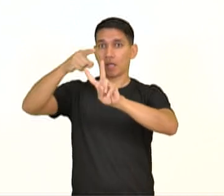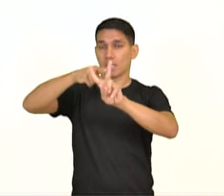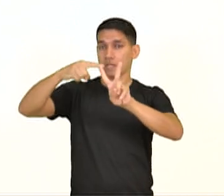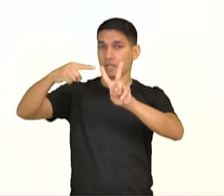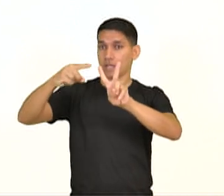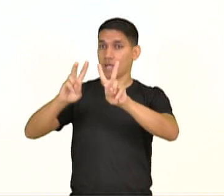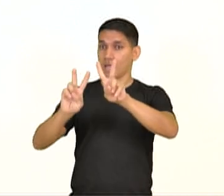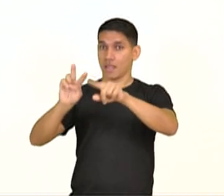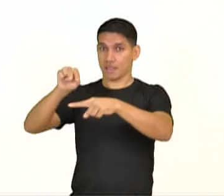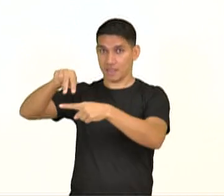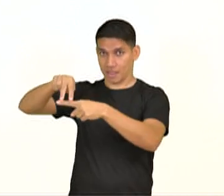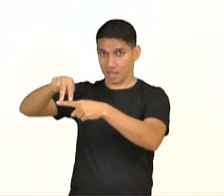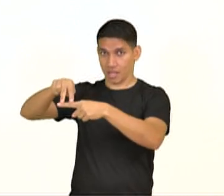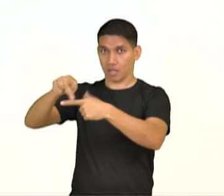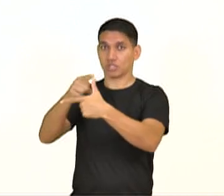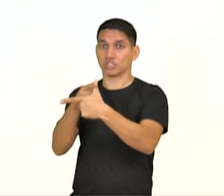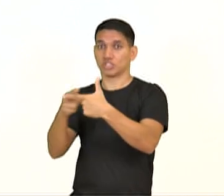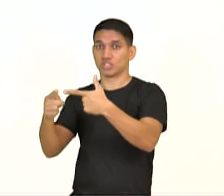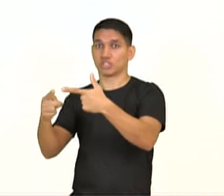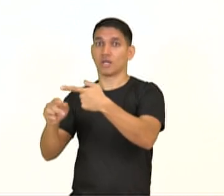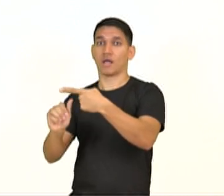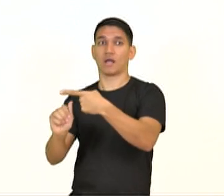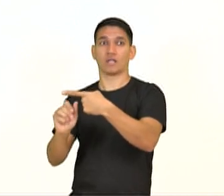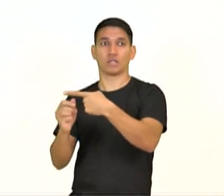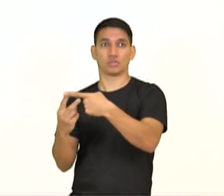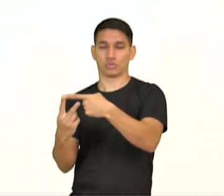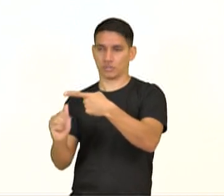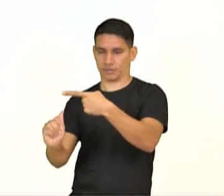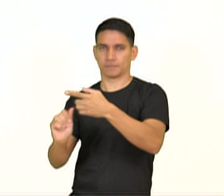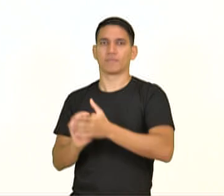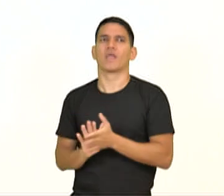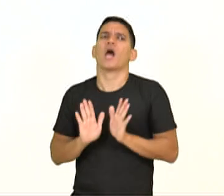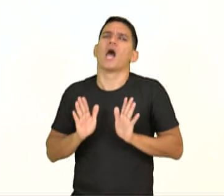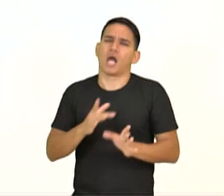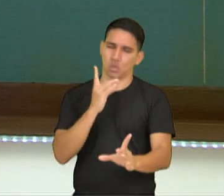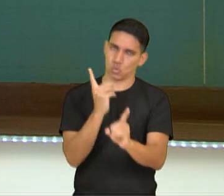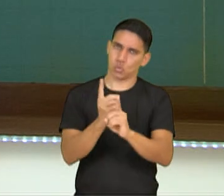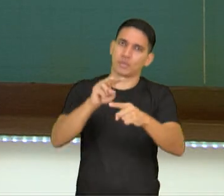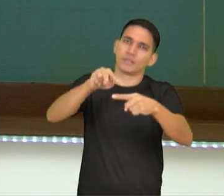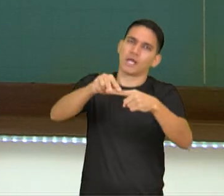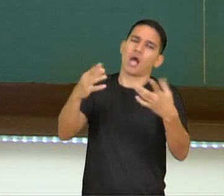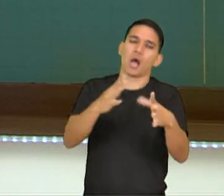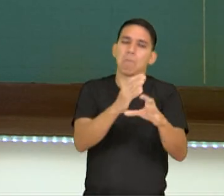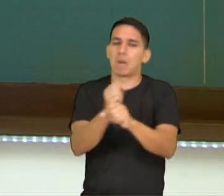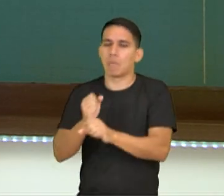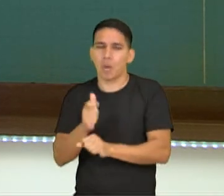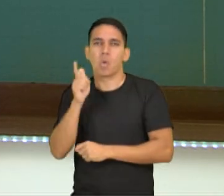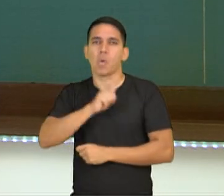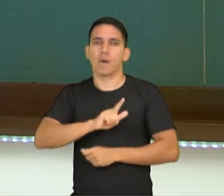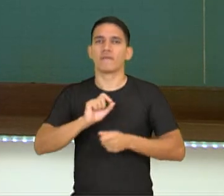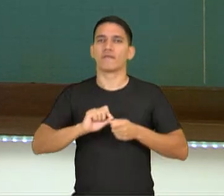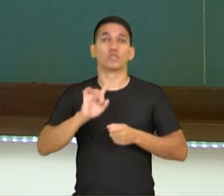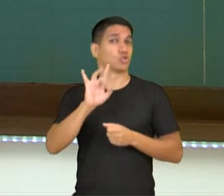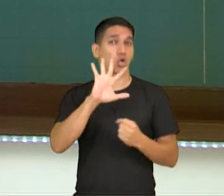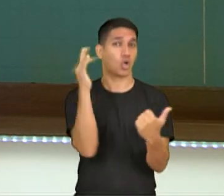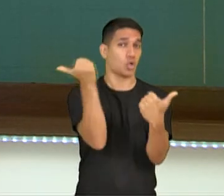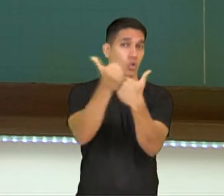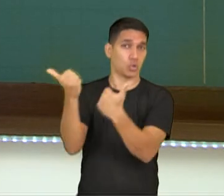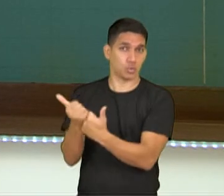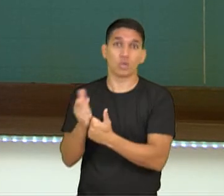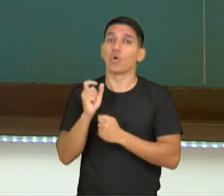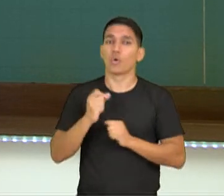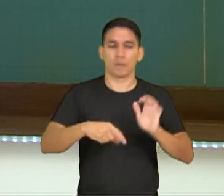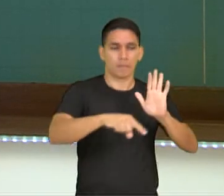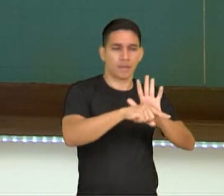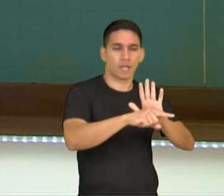sobre 2 vezes o a. Então, nós já encontramos o delta, agora nós já conseguimos calcular. Só substituir.